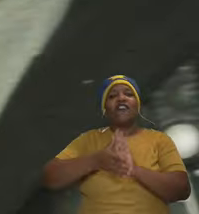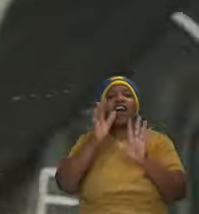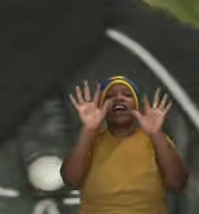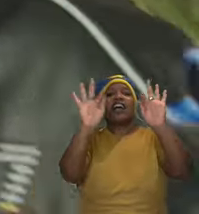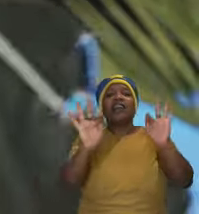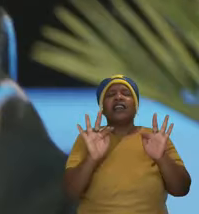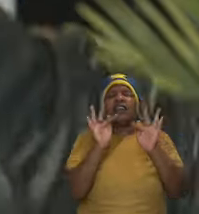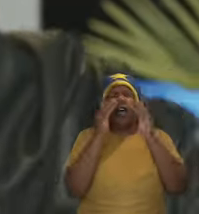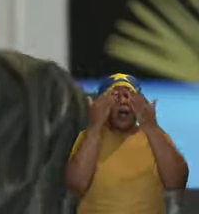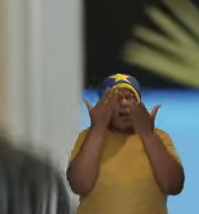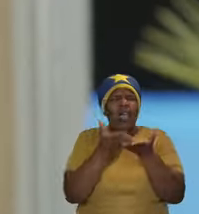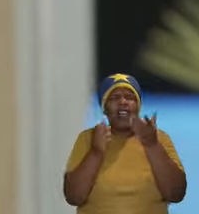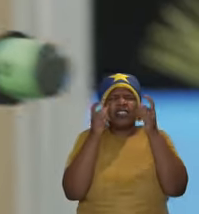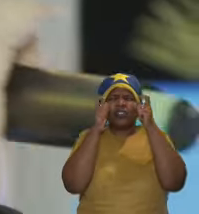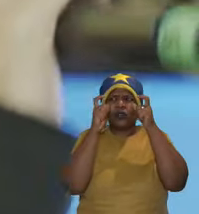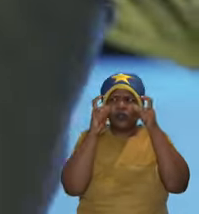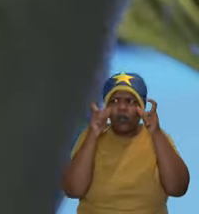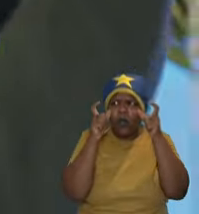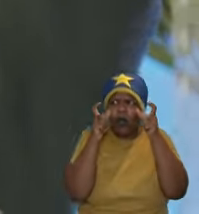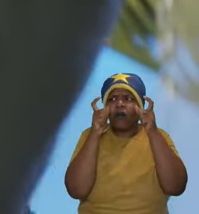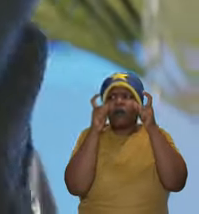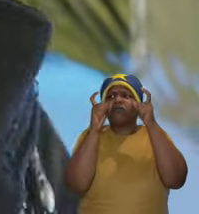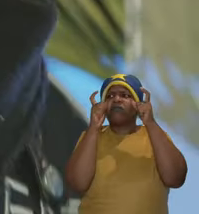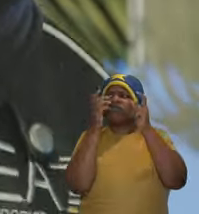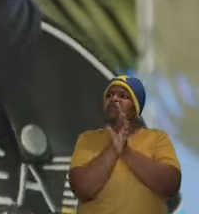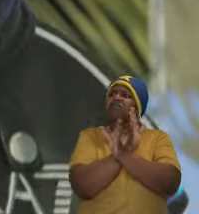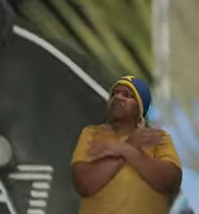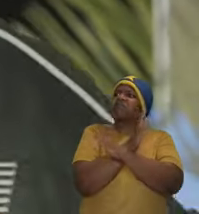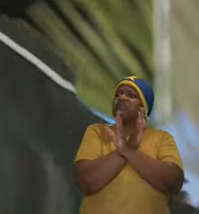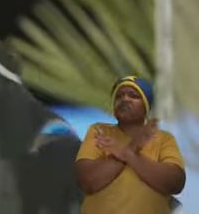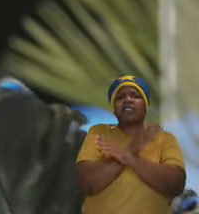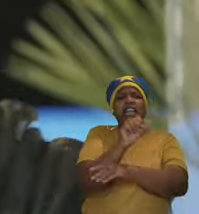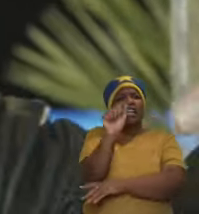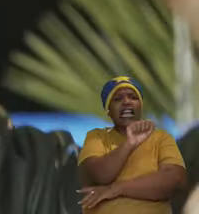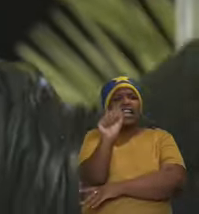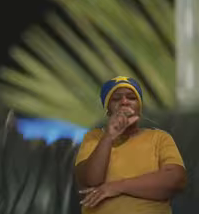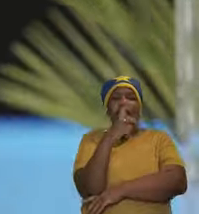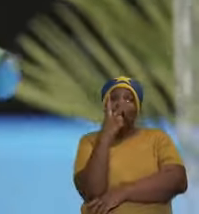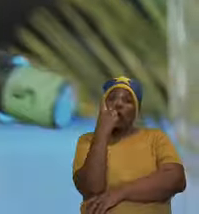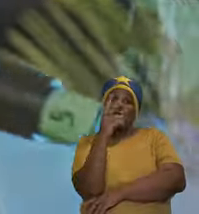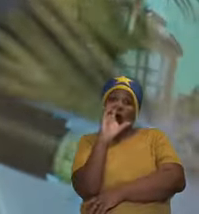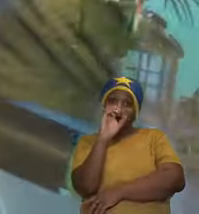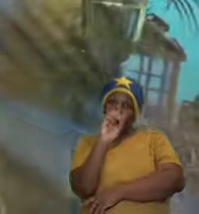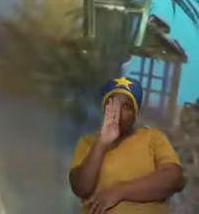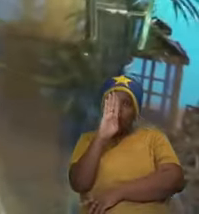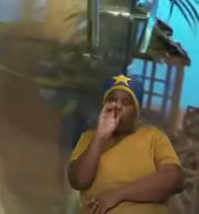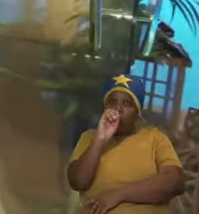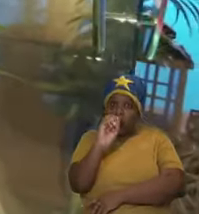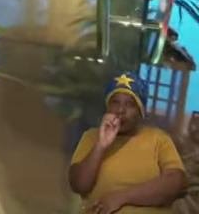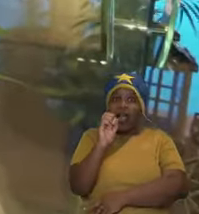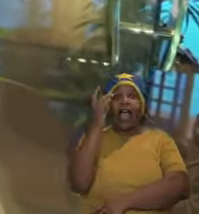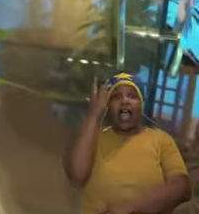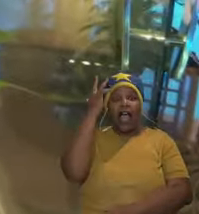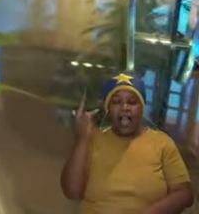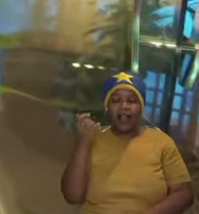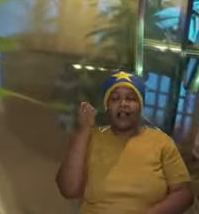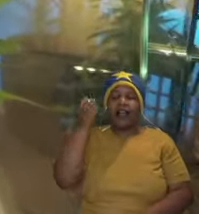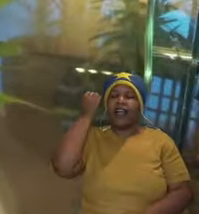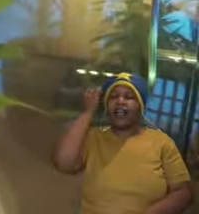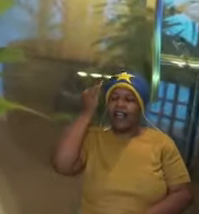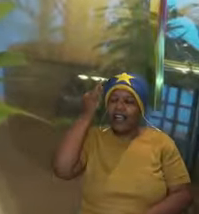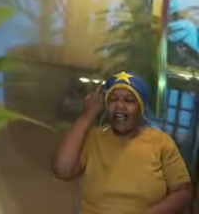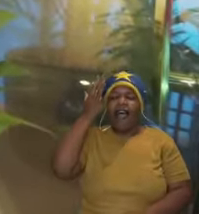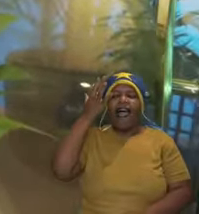o sono, cachorro sem dono. No carro tem dois combos e amanhã uma noite virada.